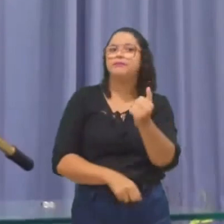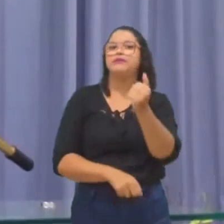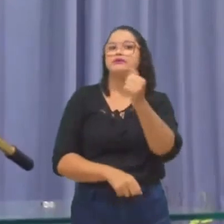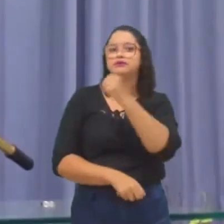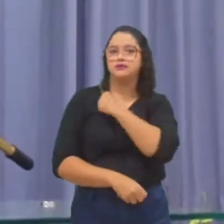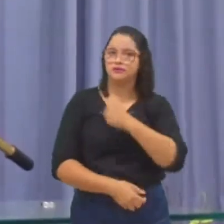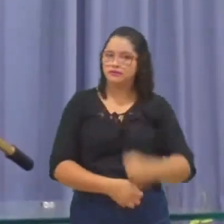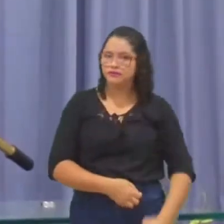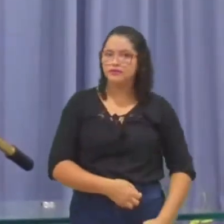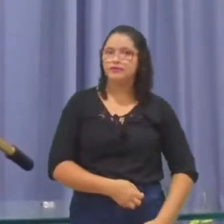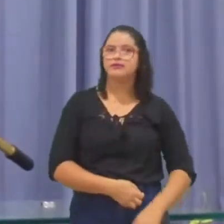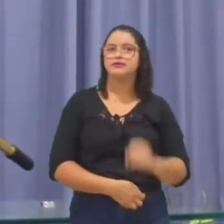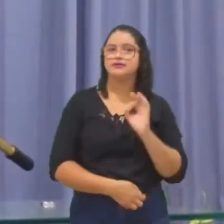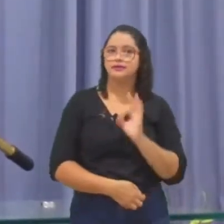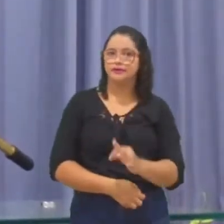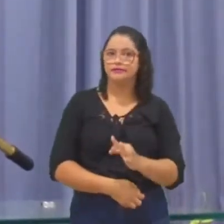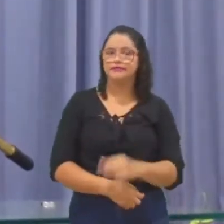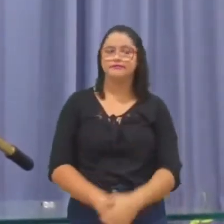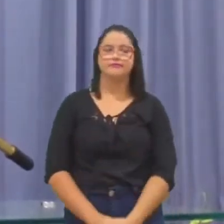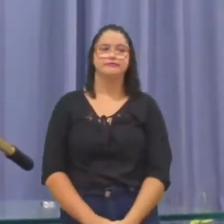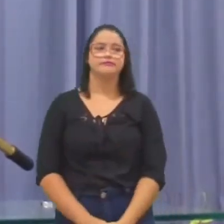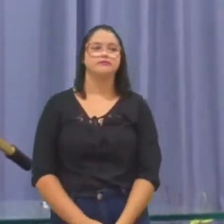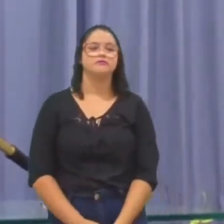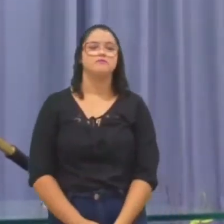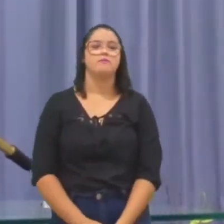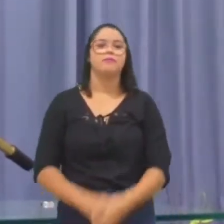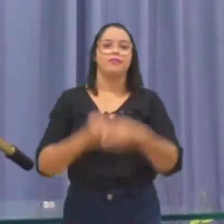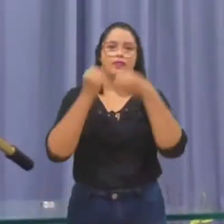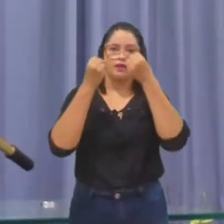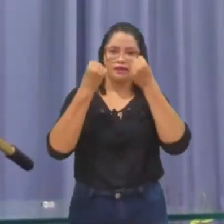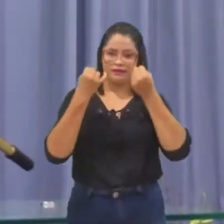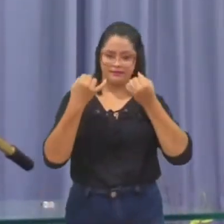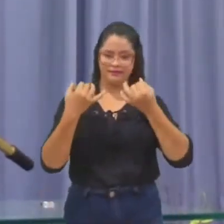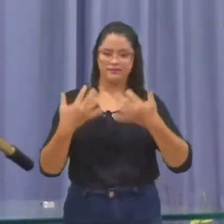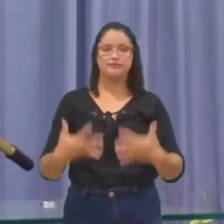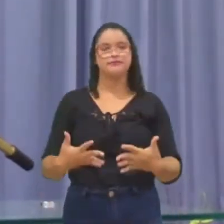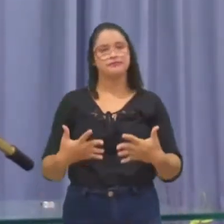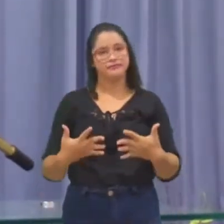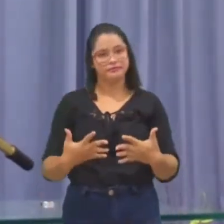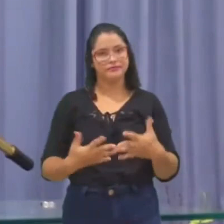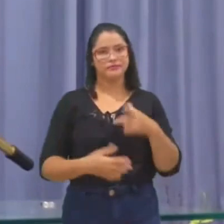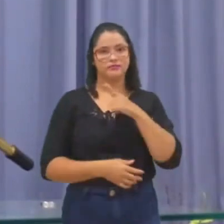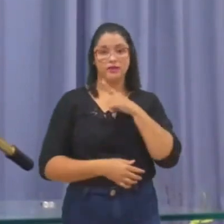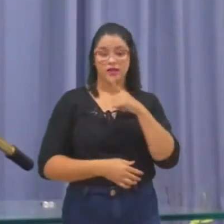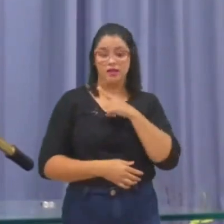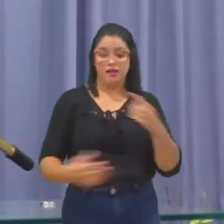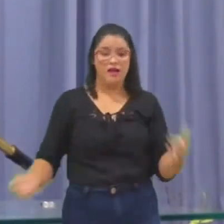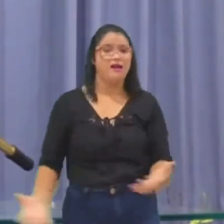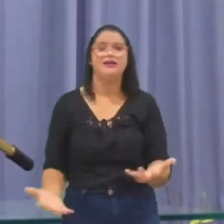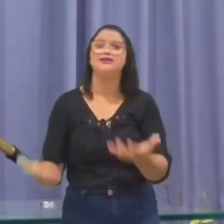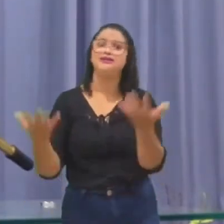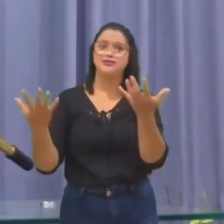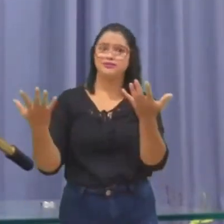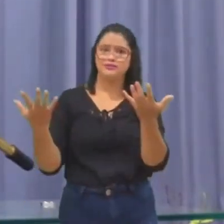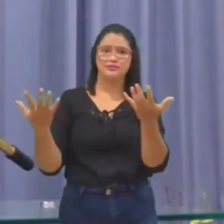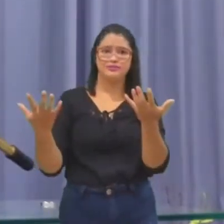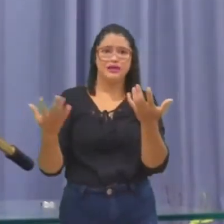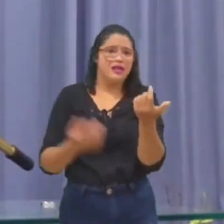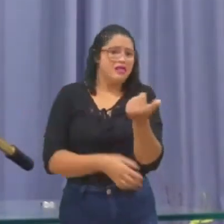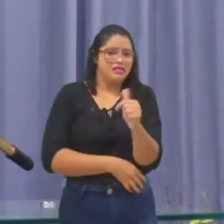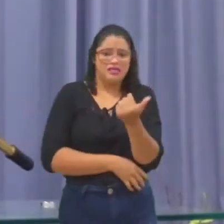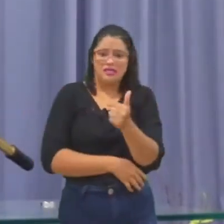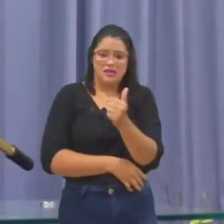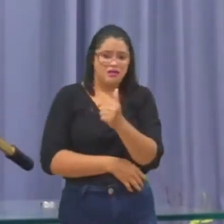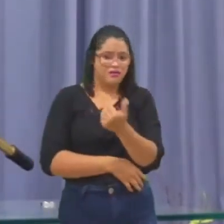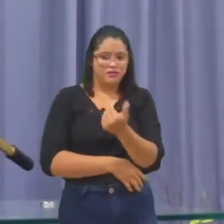Senhor. Quero falar exatamente sobre isso. Tende bom ânimo, não